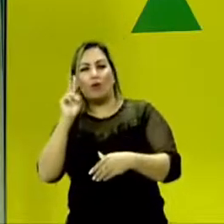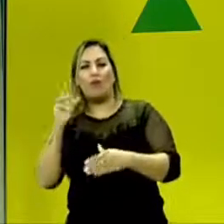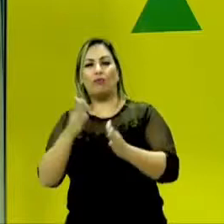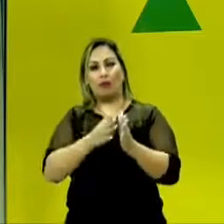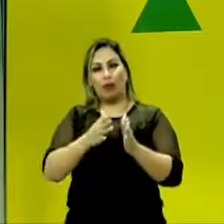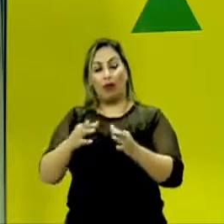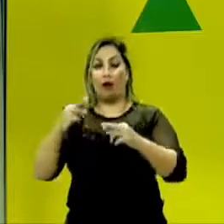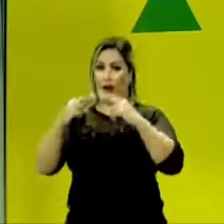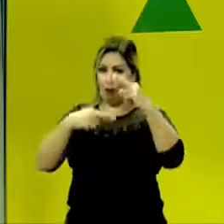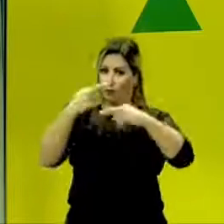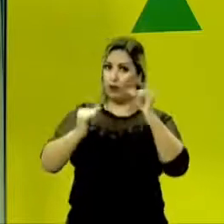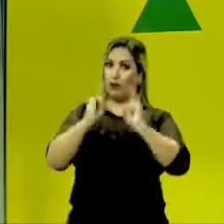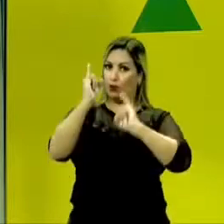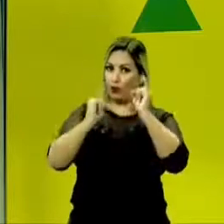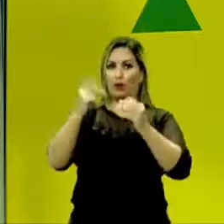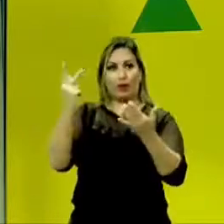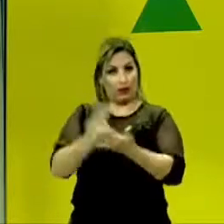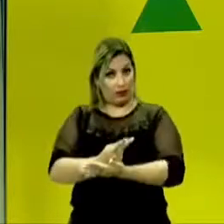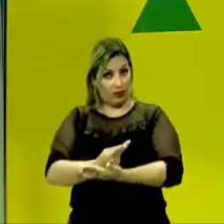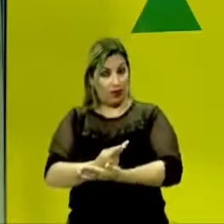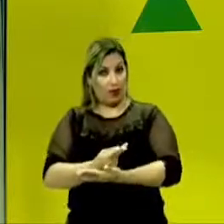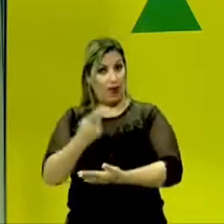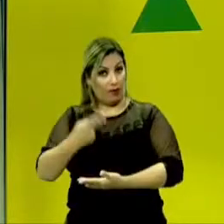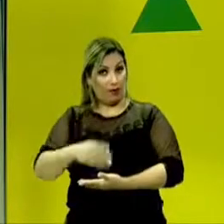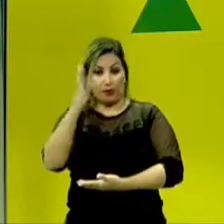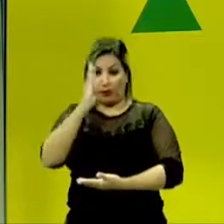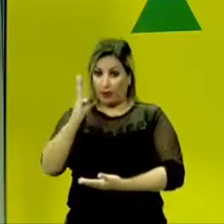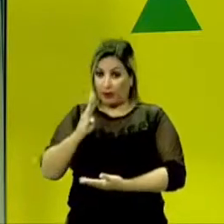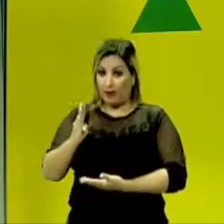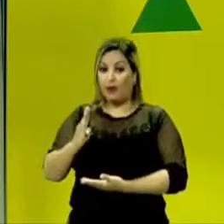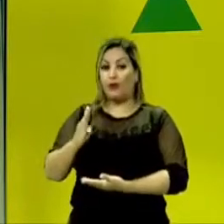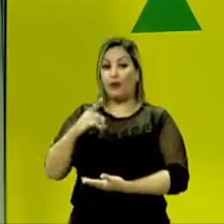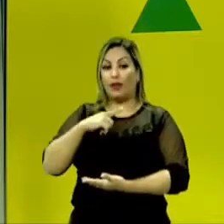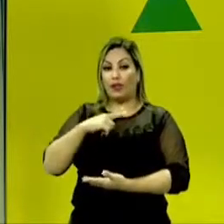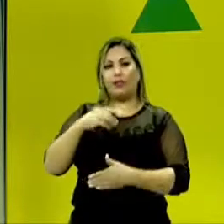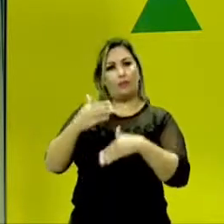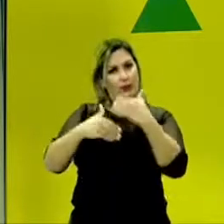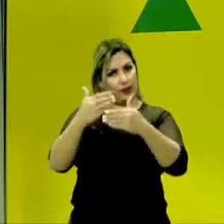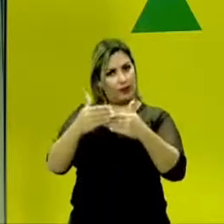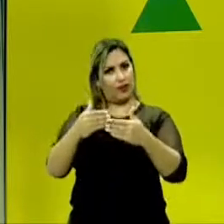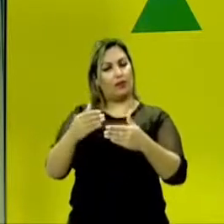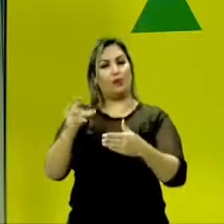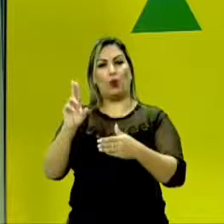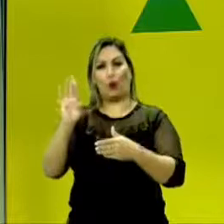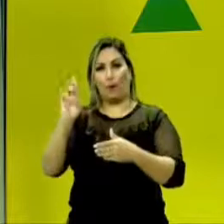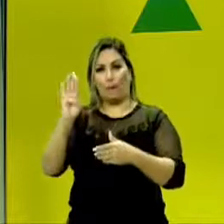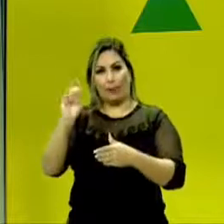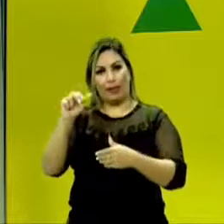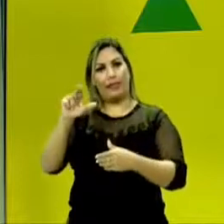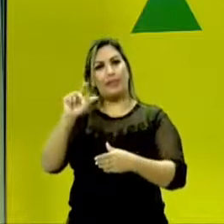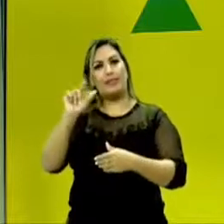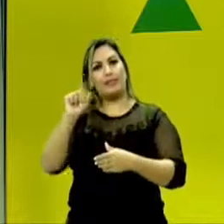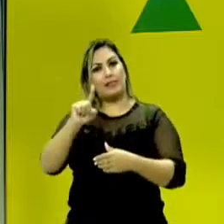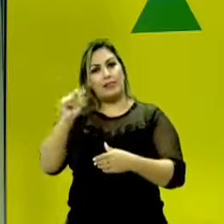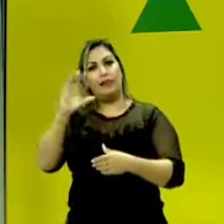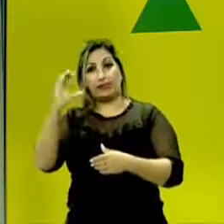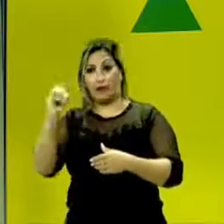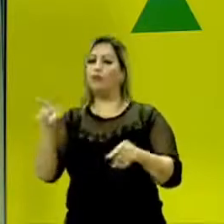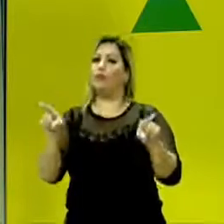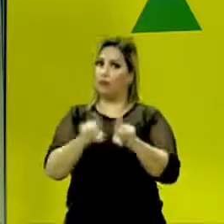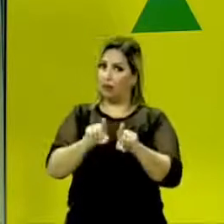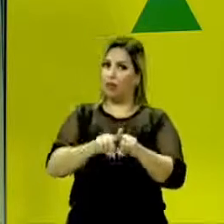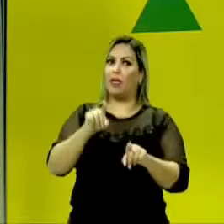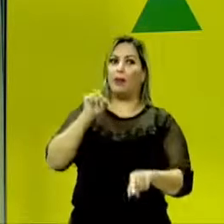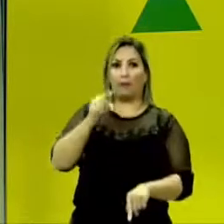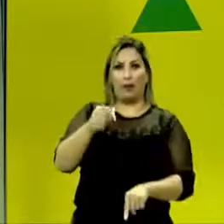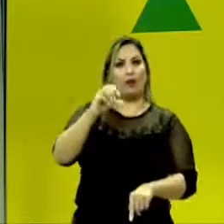a Revolução Industrial que causou aqui no Brasil esse processo de urbanização? Também, tá? Em